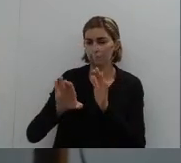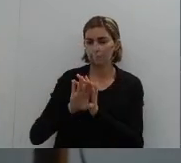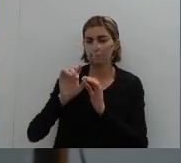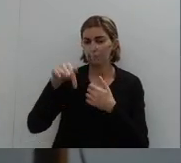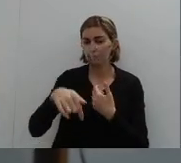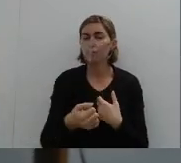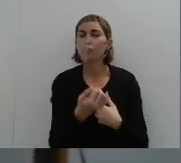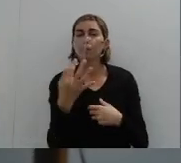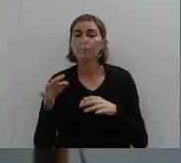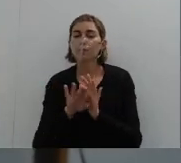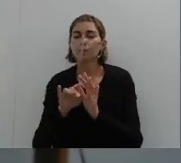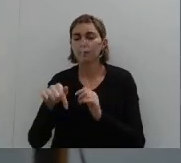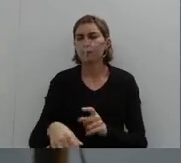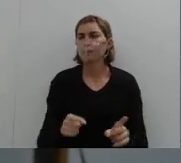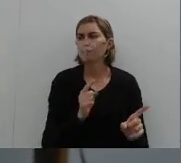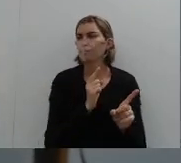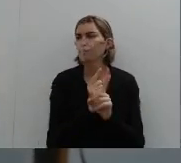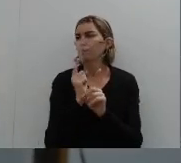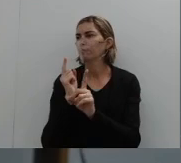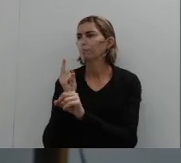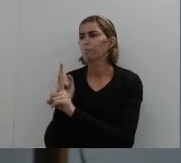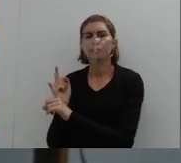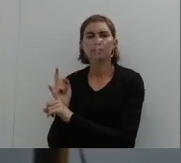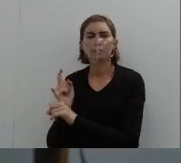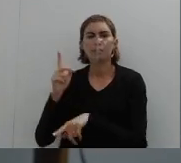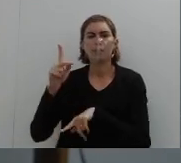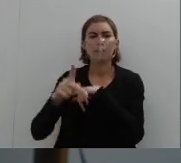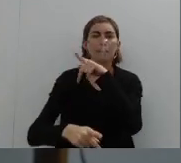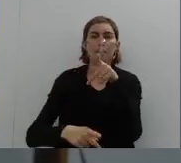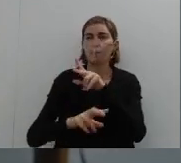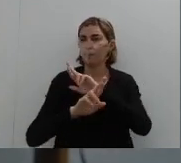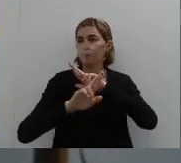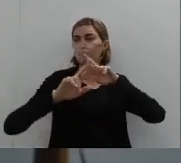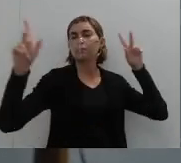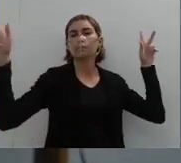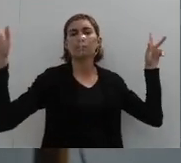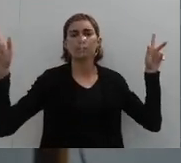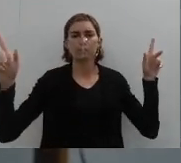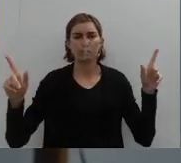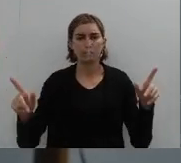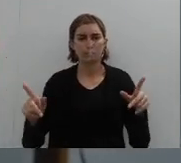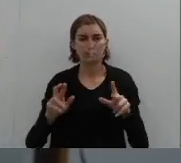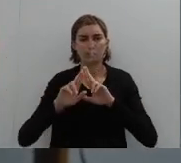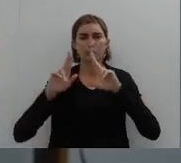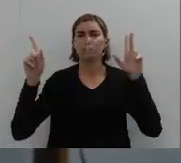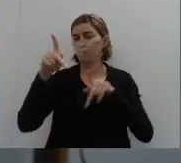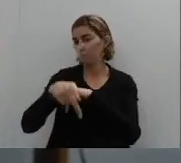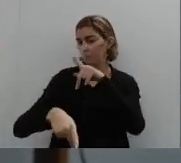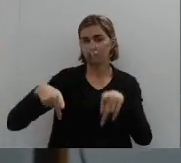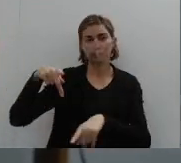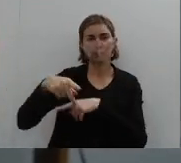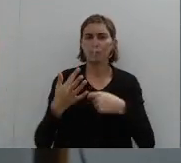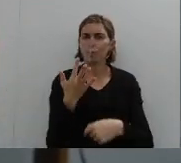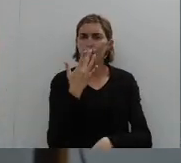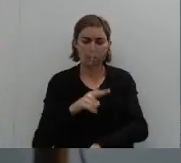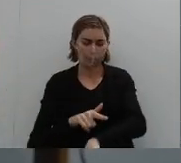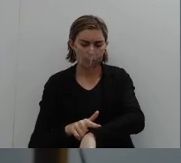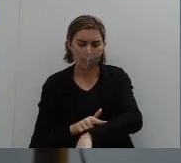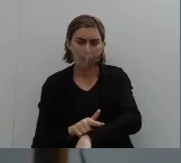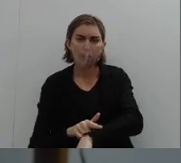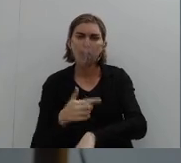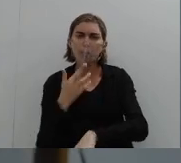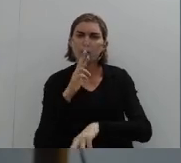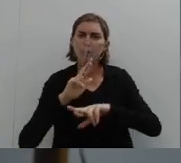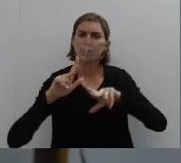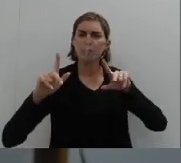E quando ele chega aqui, ele se depara com povos totalmente diferentes. Ele se depara com povos de cor diferente, cor